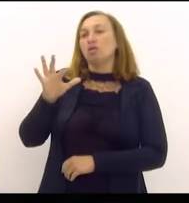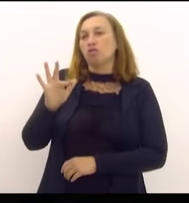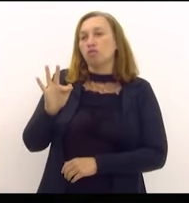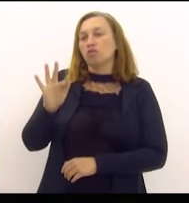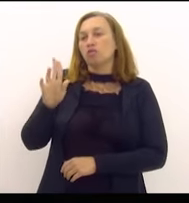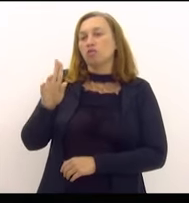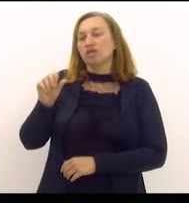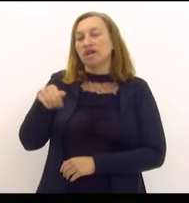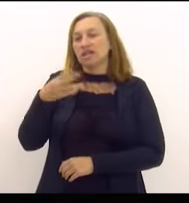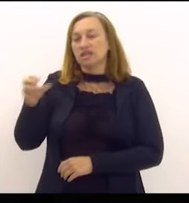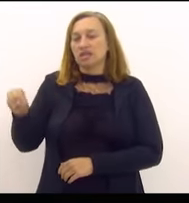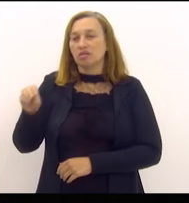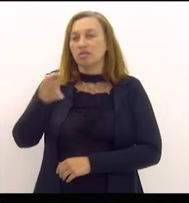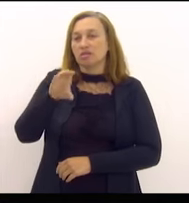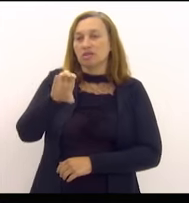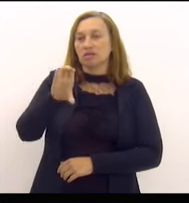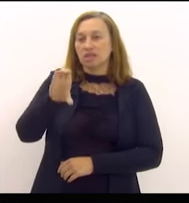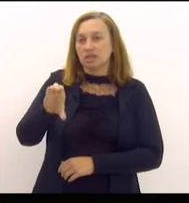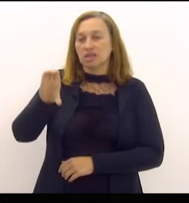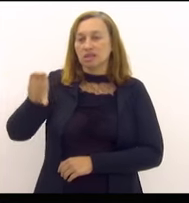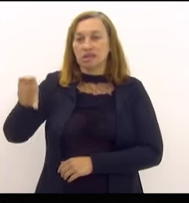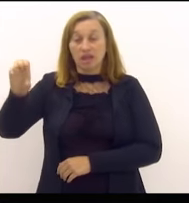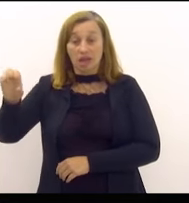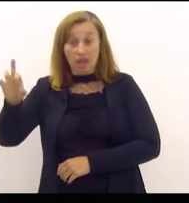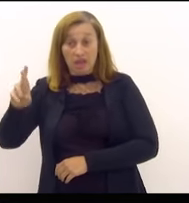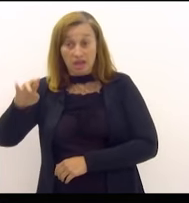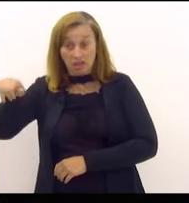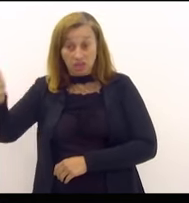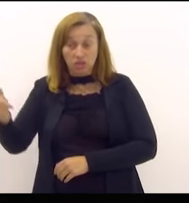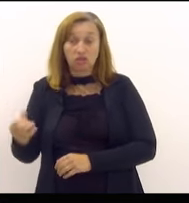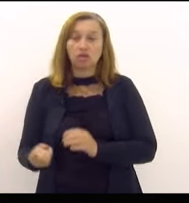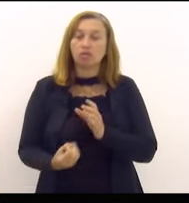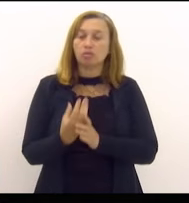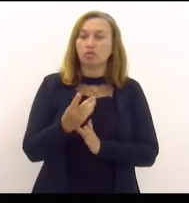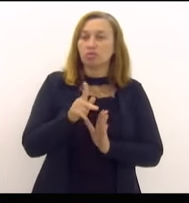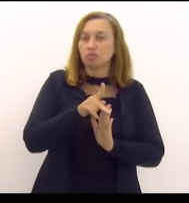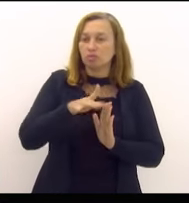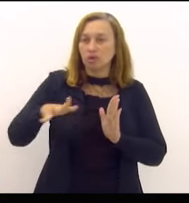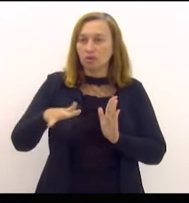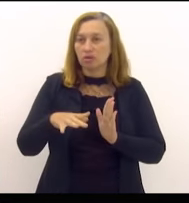educação como um todo. Eu protocolei, a seguir, o PL número